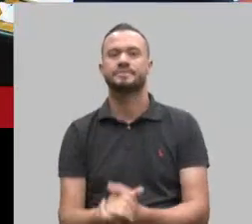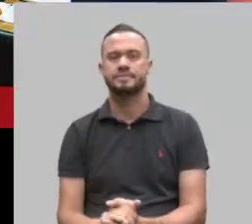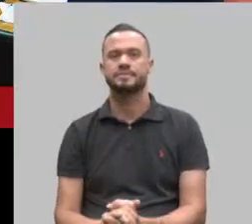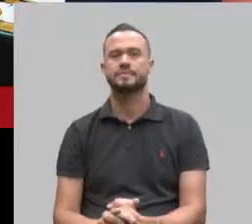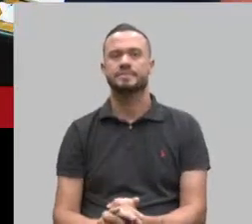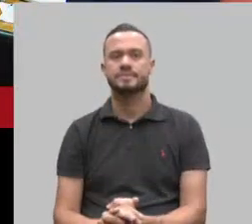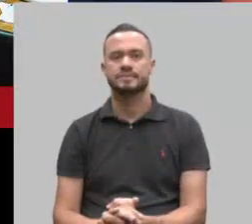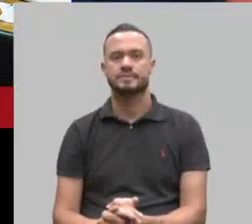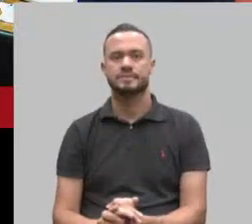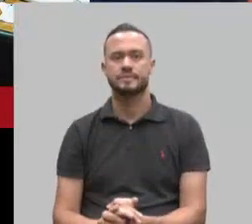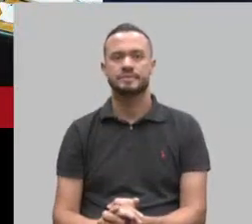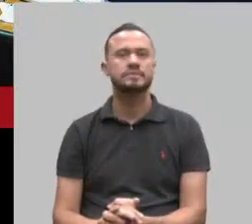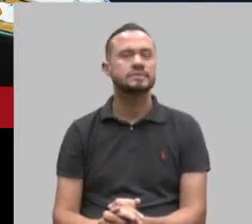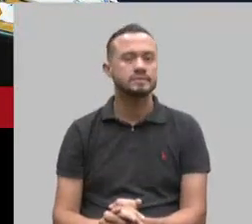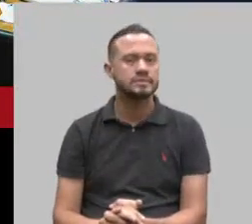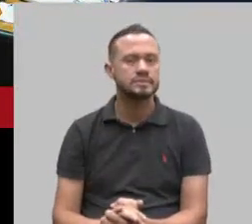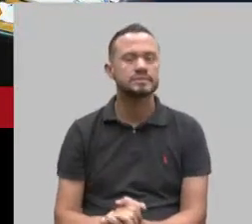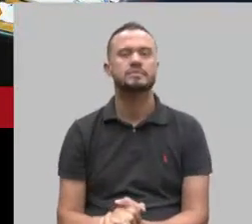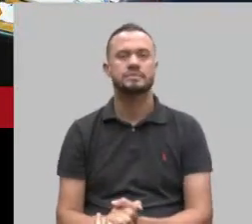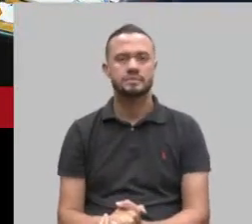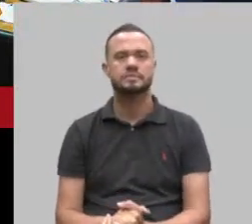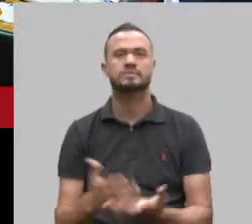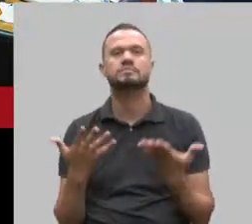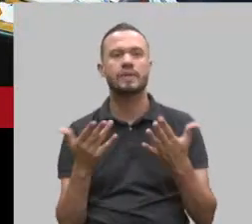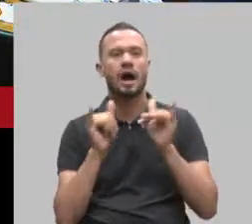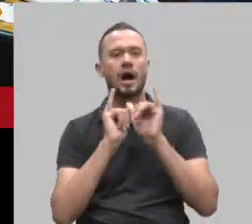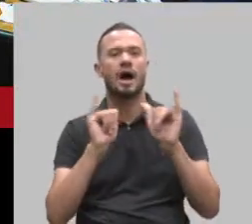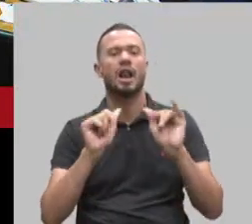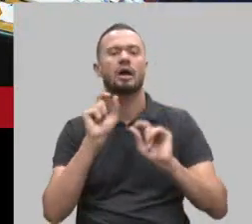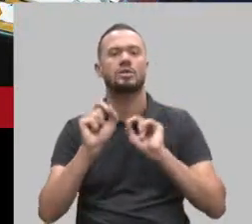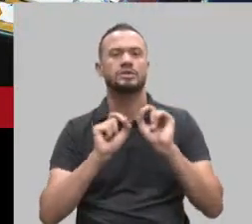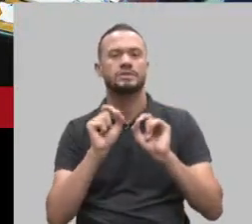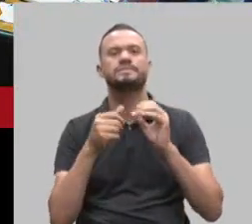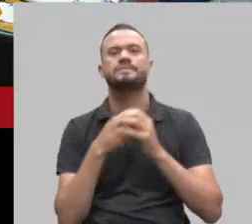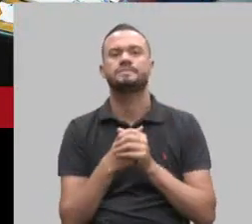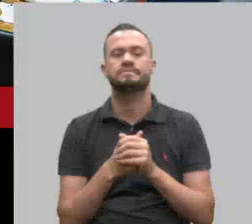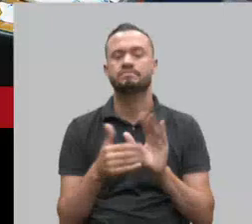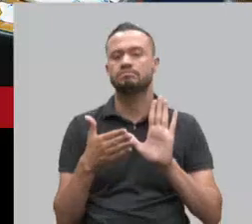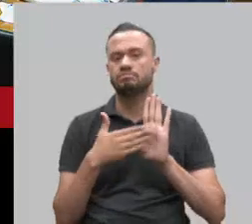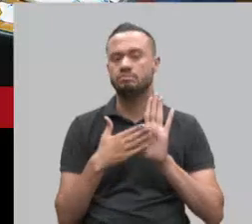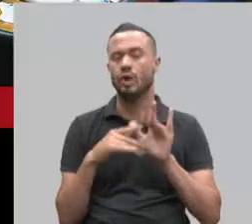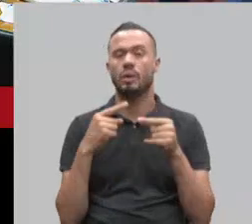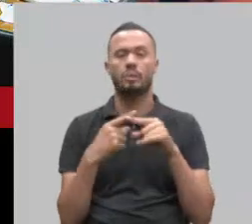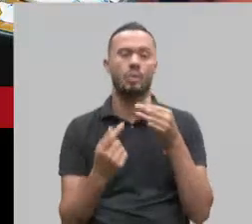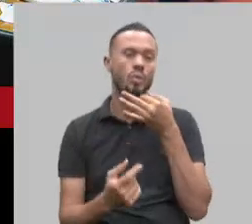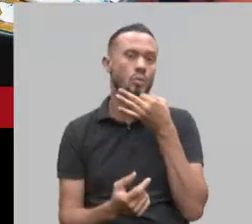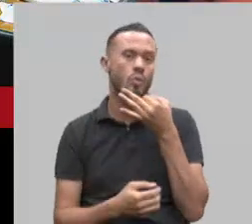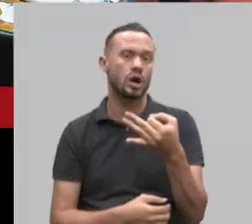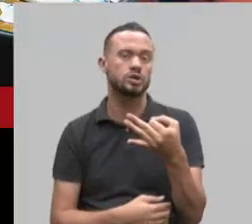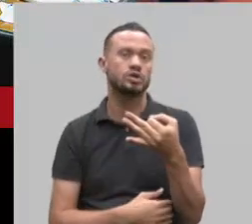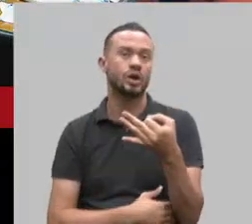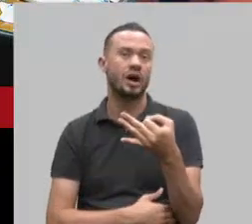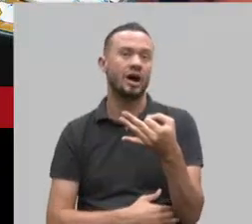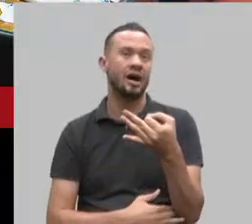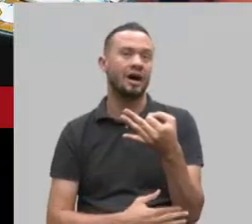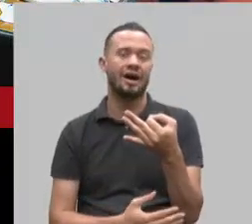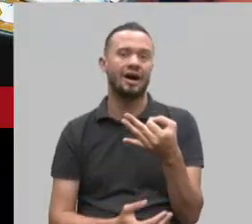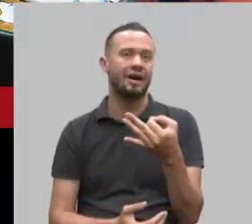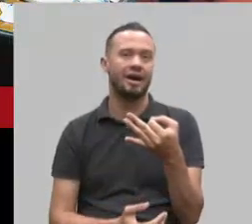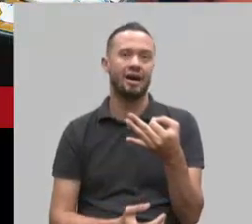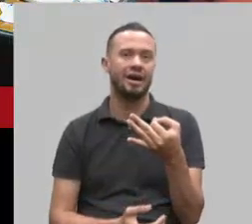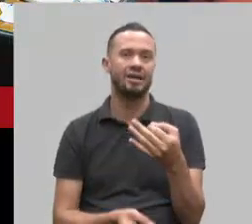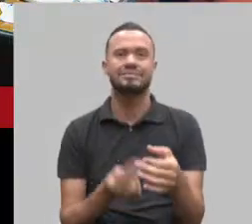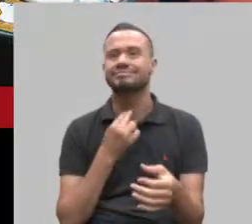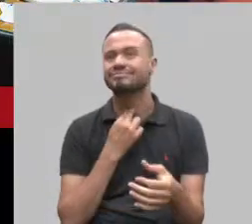médio Piras caba né e eu queria falar um pouco aqui sobre essa proposta porque eu acho que ela não tem condição nenhuma de ser aplicada